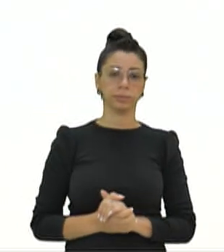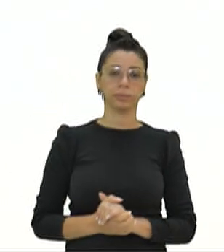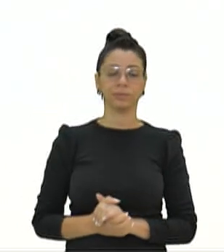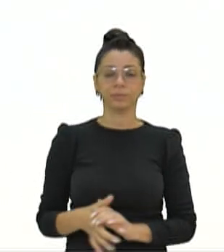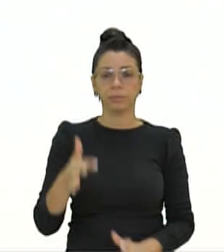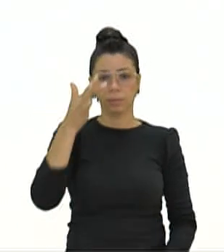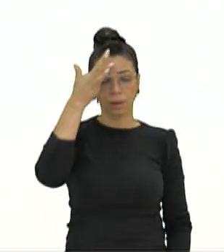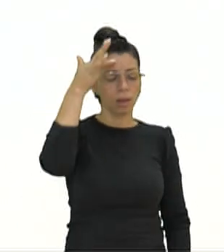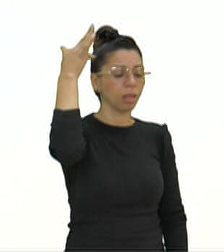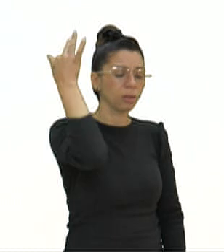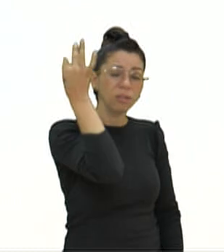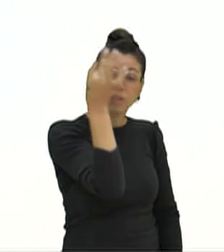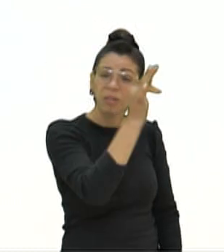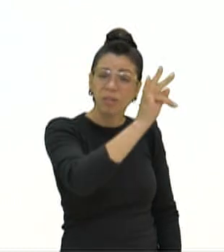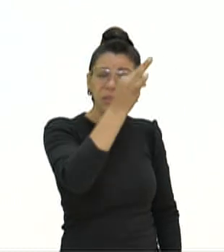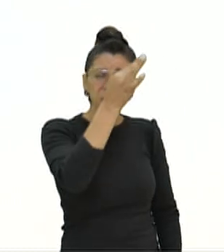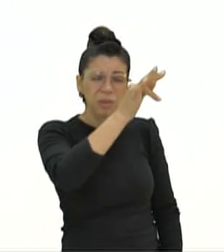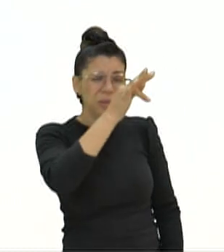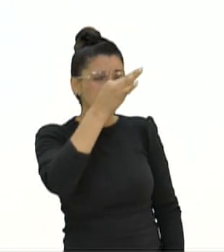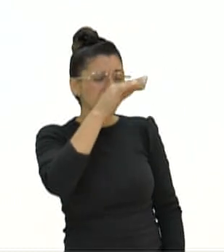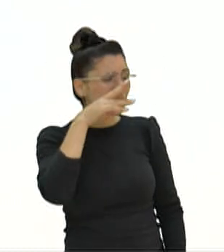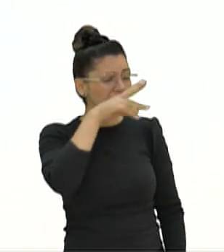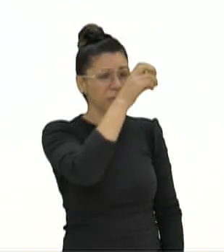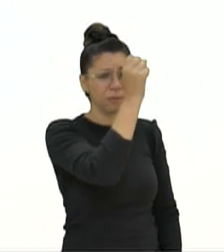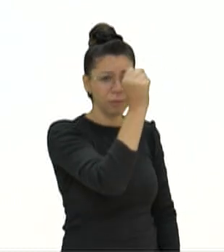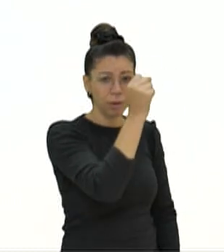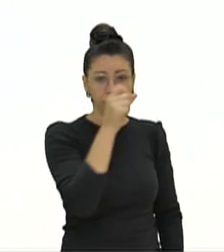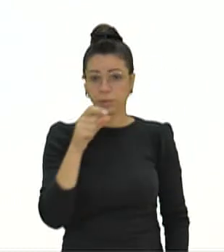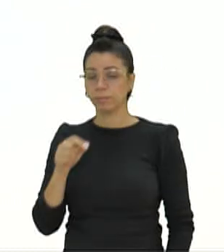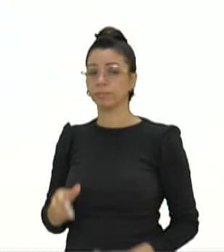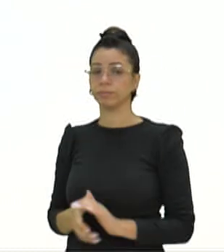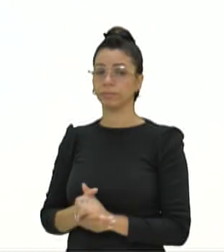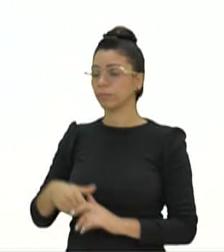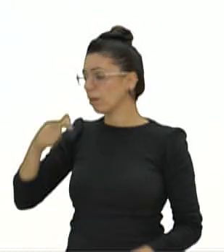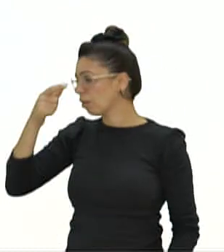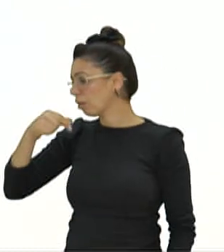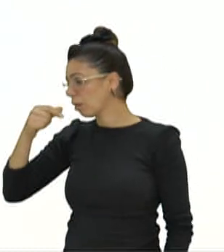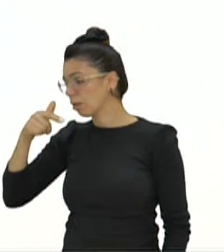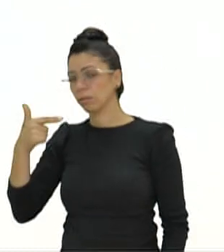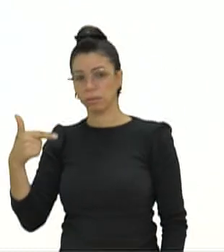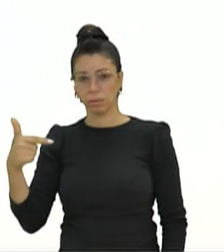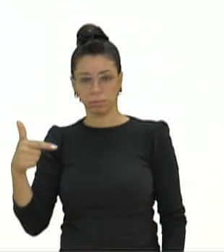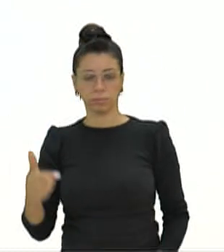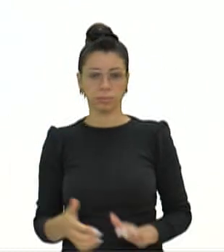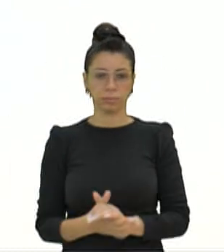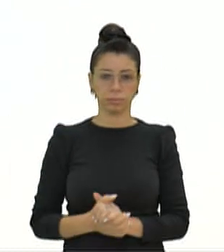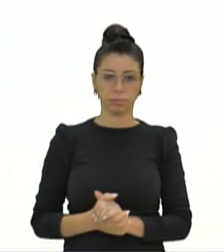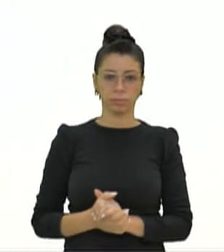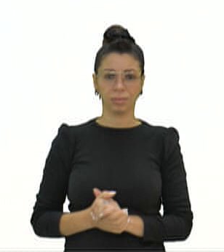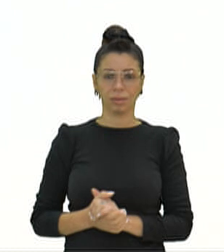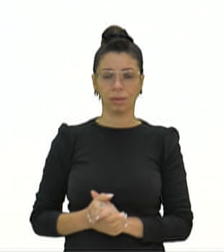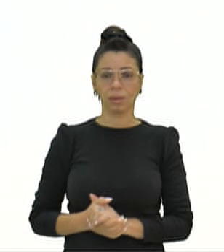cabeça, na gripe ela é uma dor mais forte, no resfriado é bem raro. Dores no corpo, dores nos músculos,